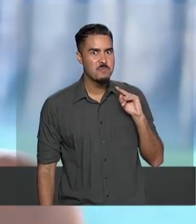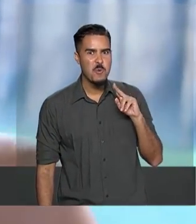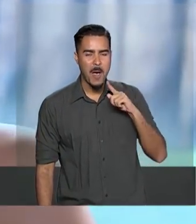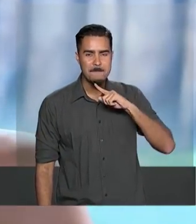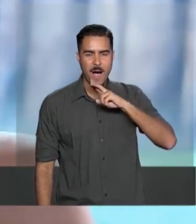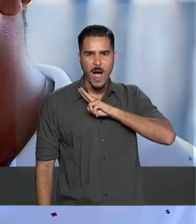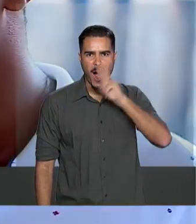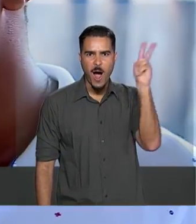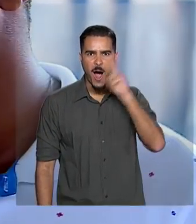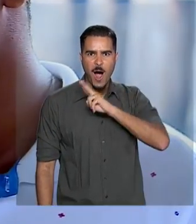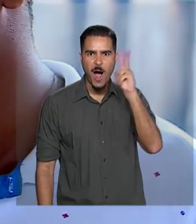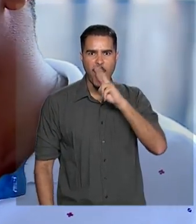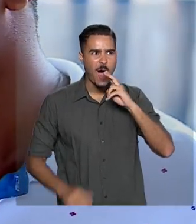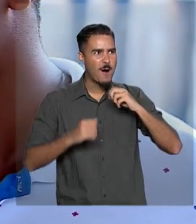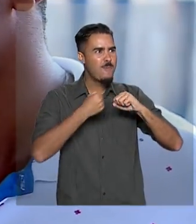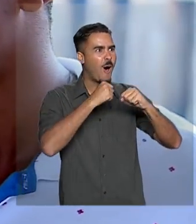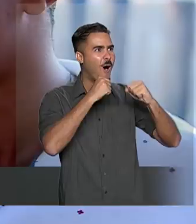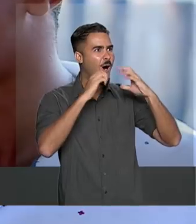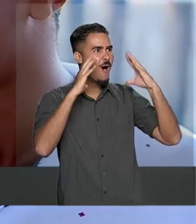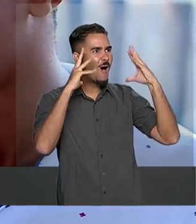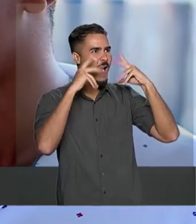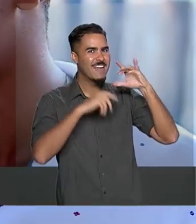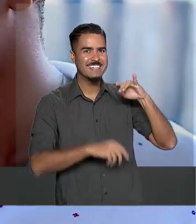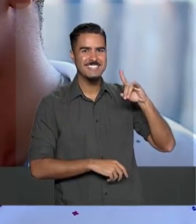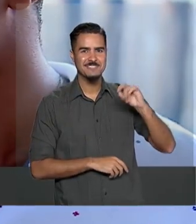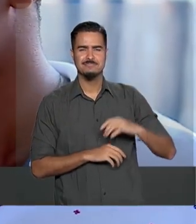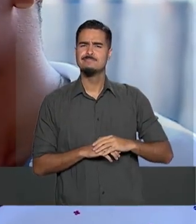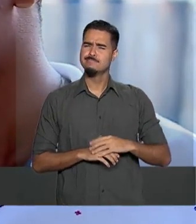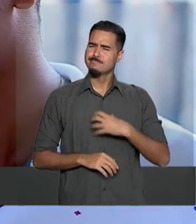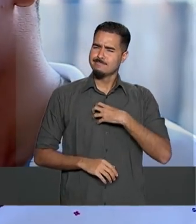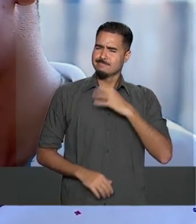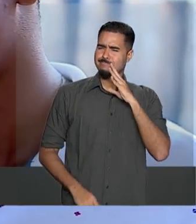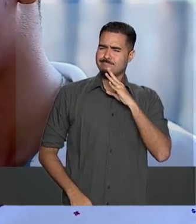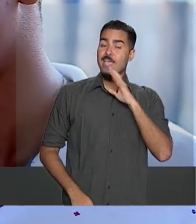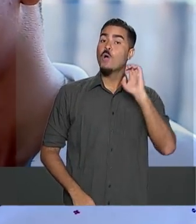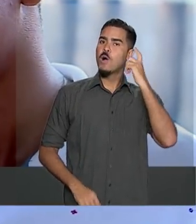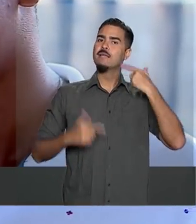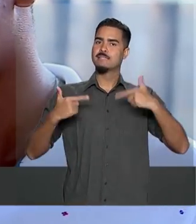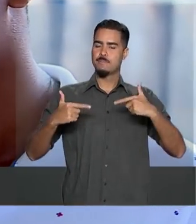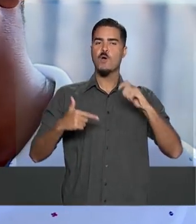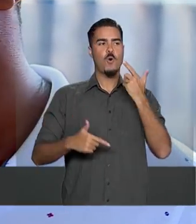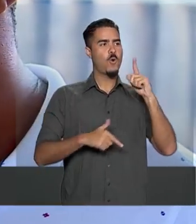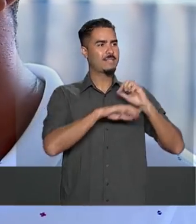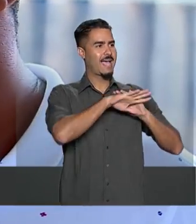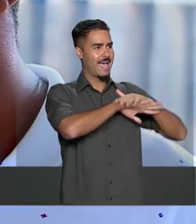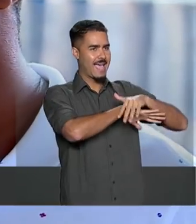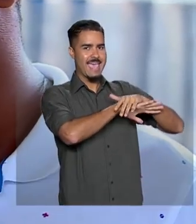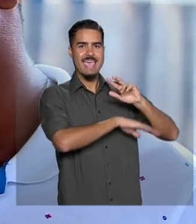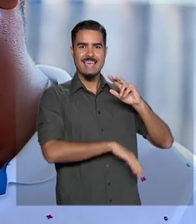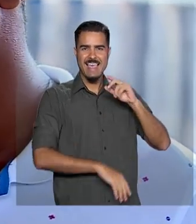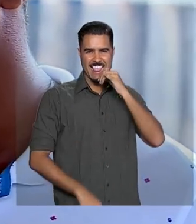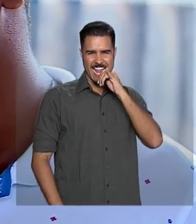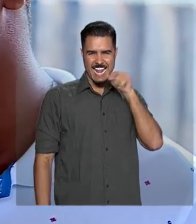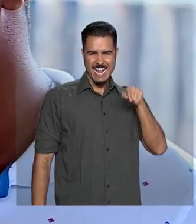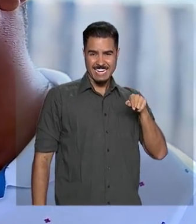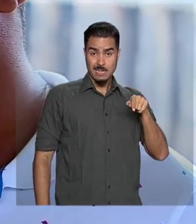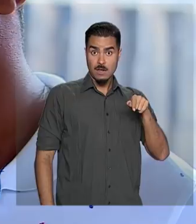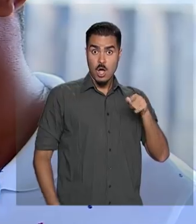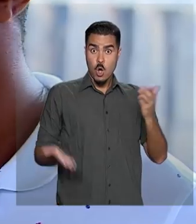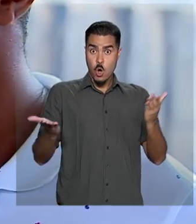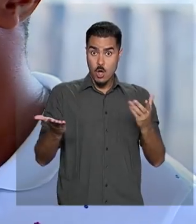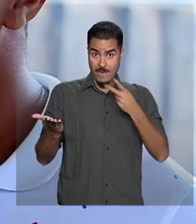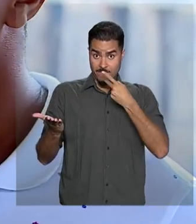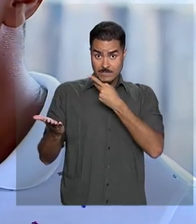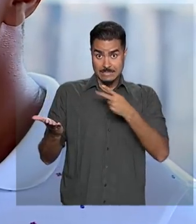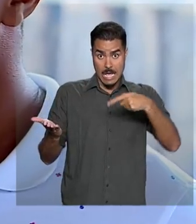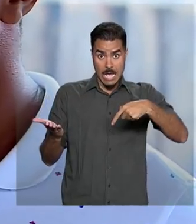gigante, lindo. Muito sensacional. Eu já trabalhei em outras usinas hidrelétricas, né? Então eu visitando a Itaipu, assim, hoje eu vejo